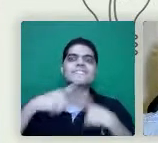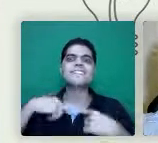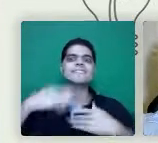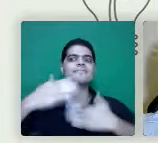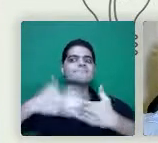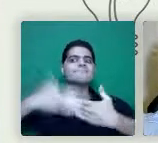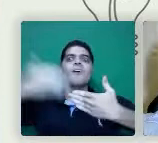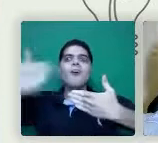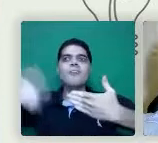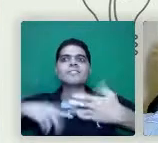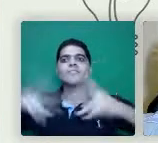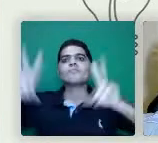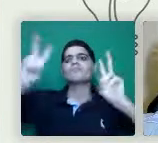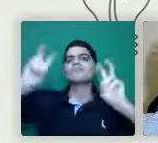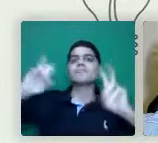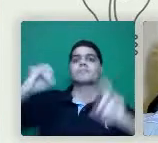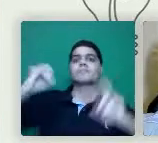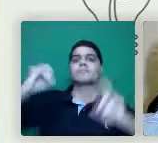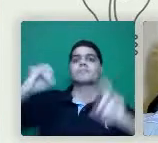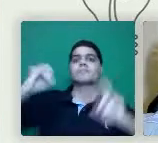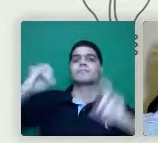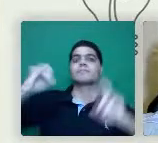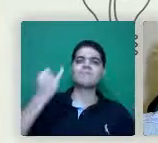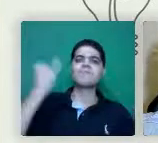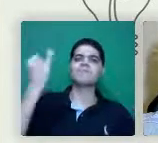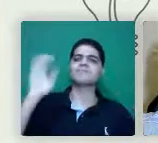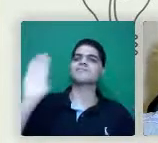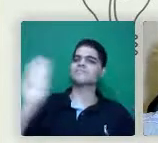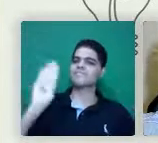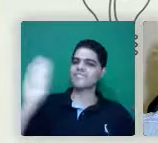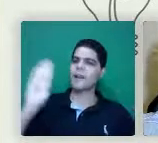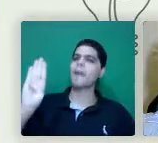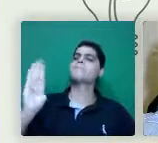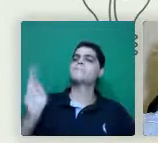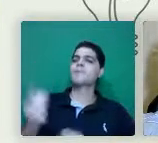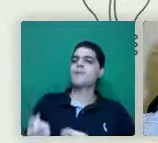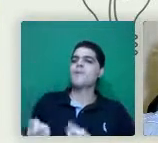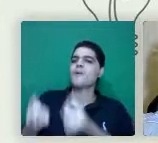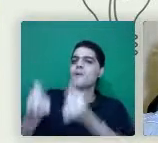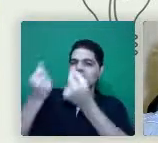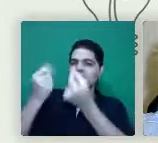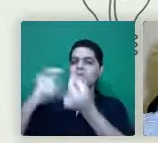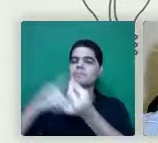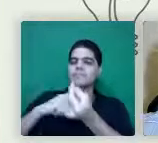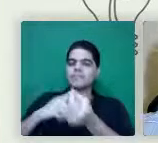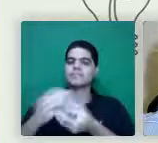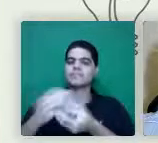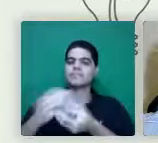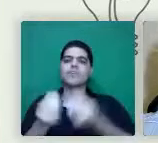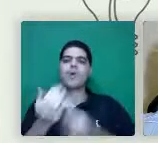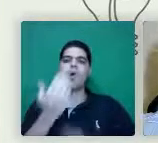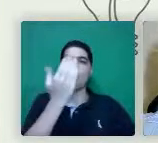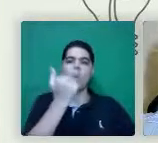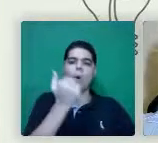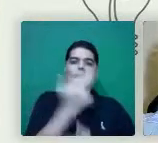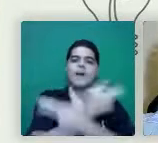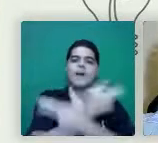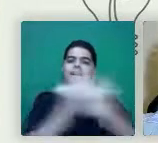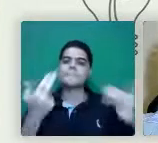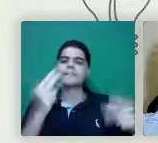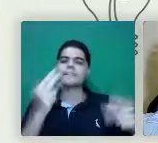esse tema tão importante, né, que é a bioeconomia, a segurança alimentar, tentar buscar